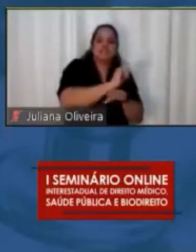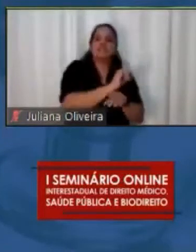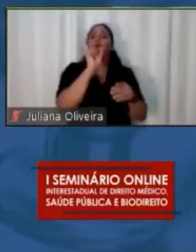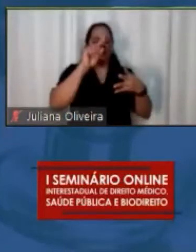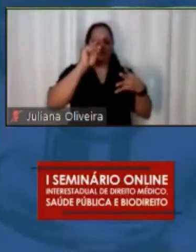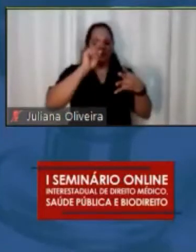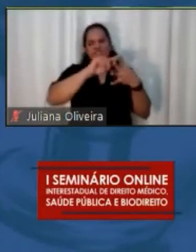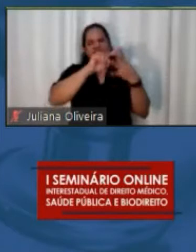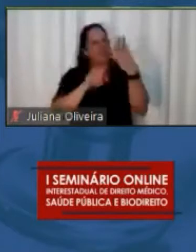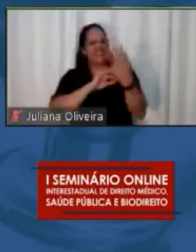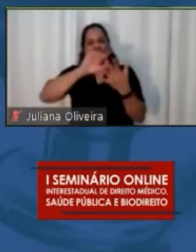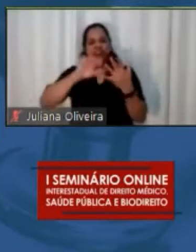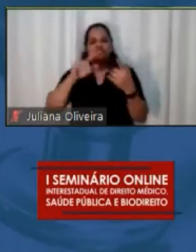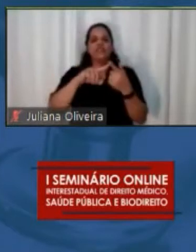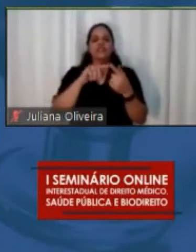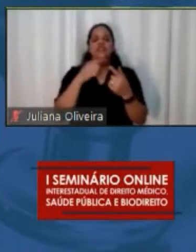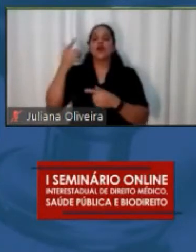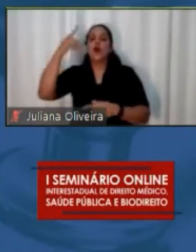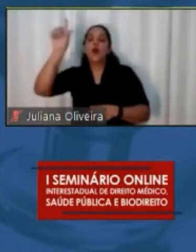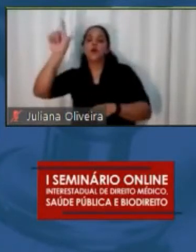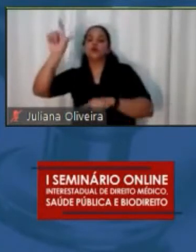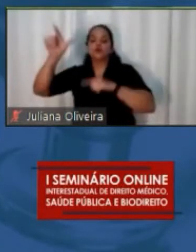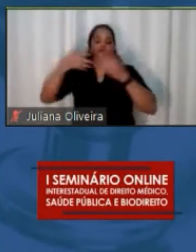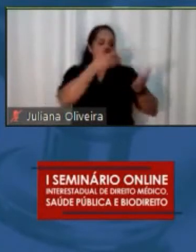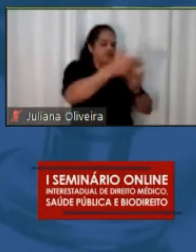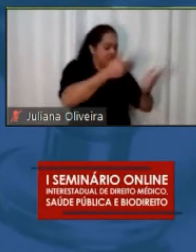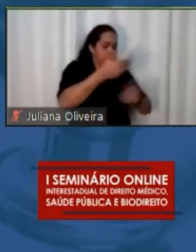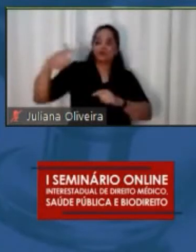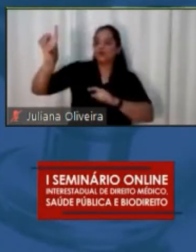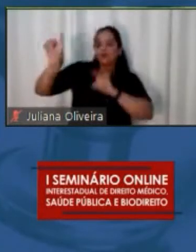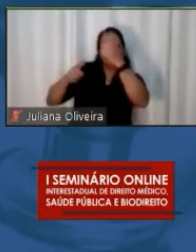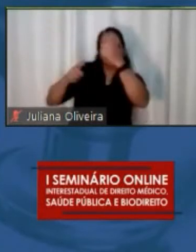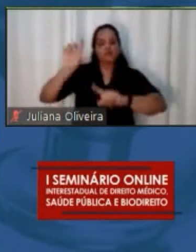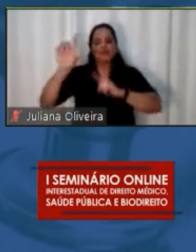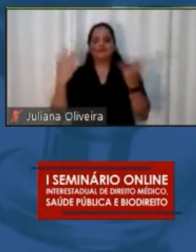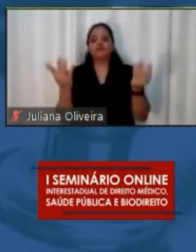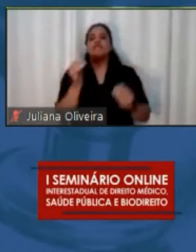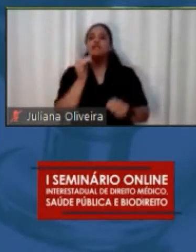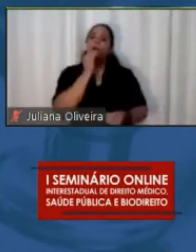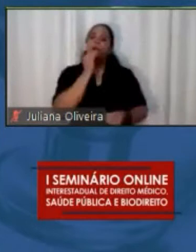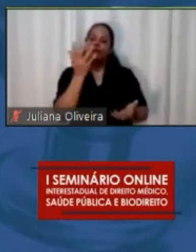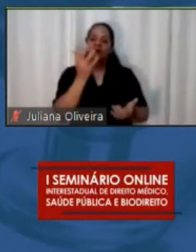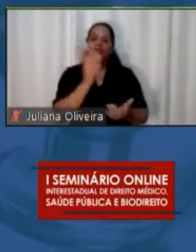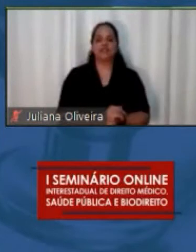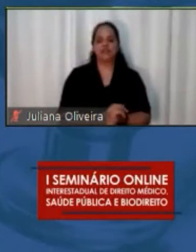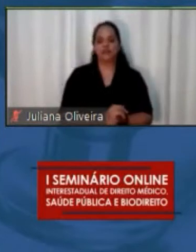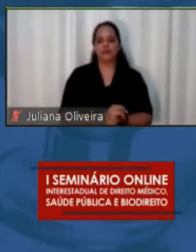alternativas em que nós podemos utilizar, como, por exemplo, otimização da coagulação,